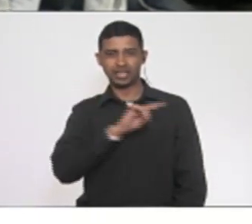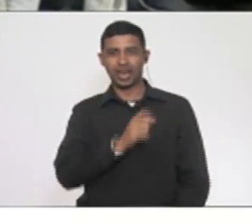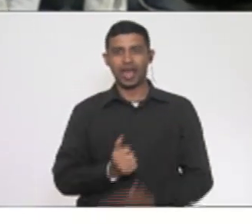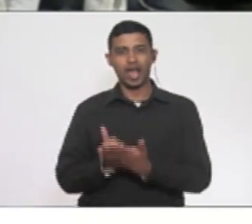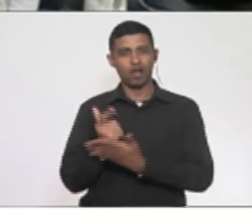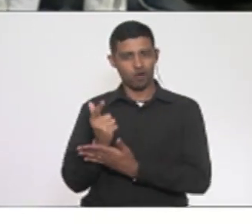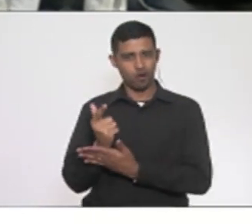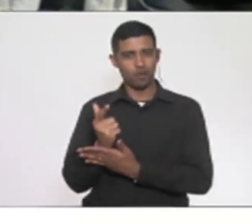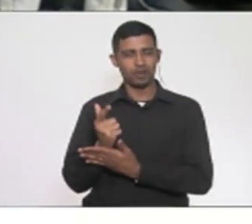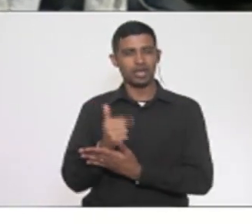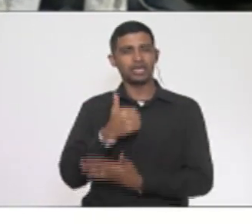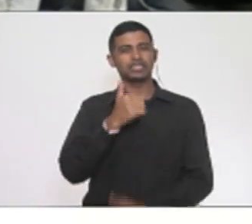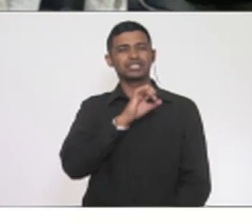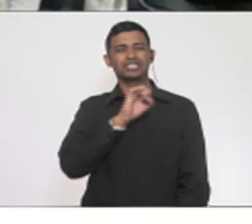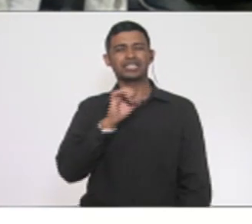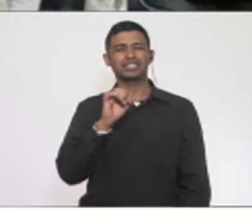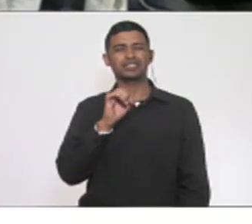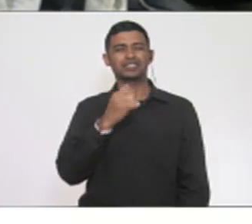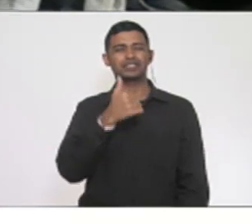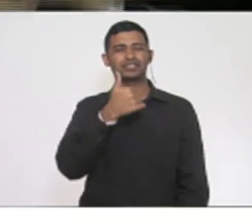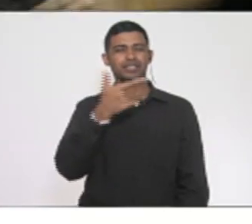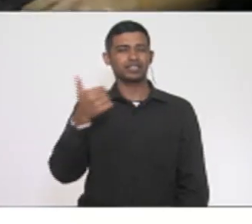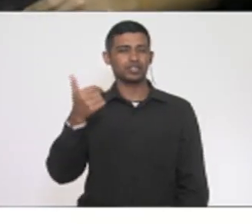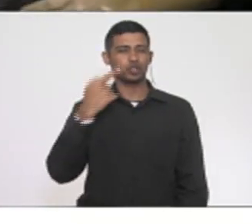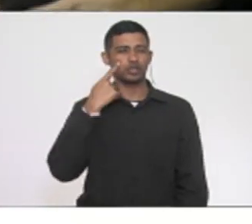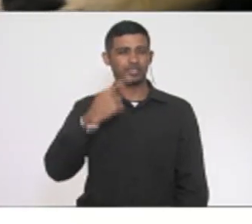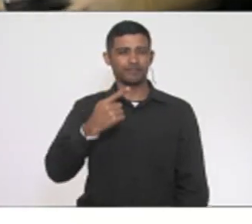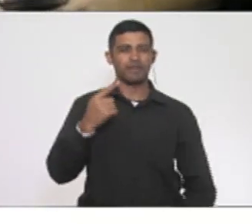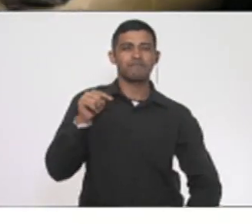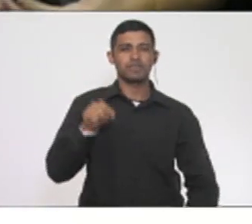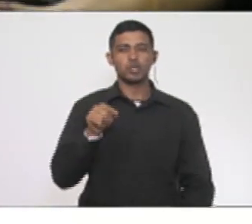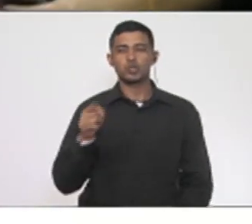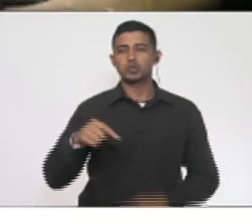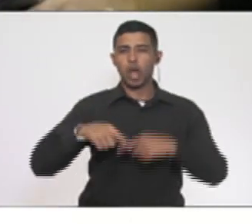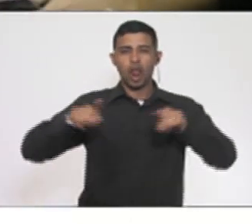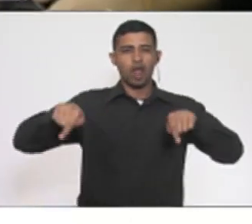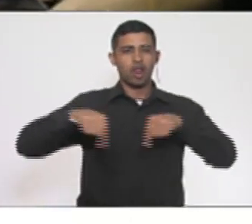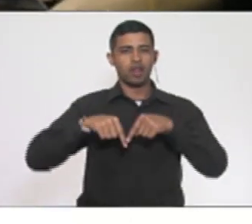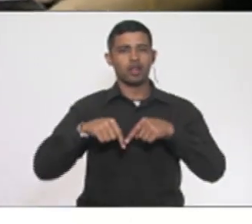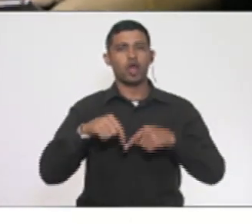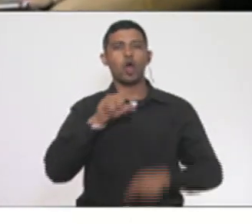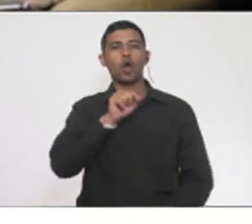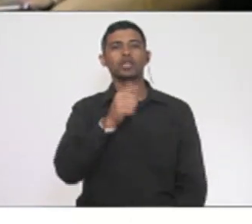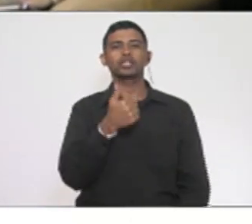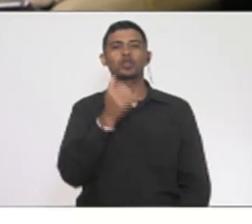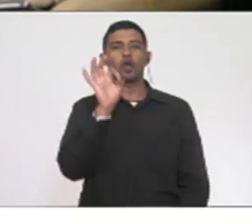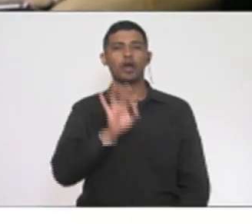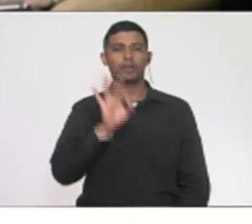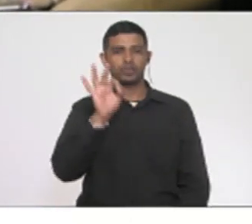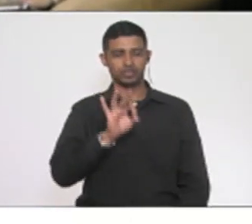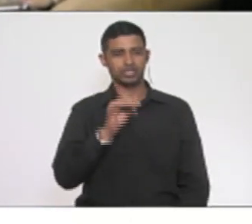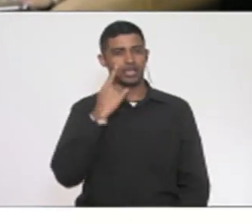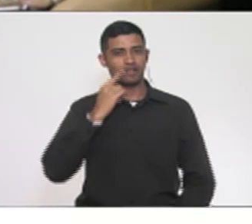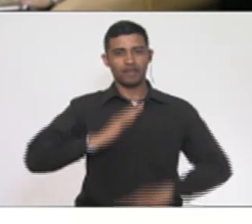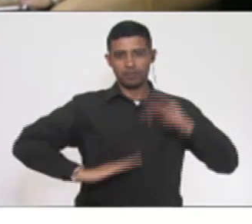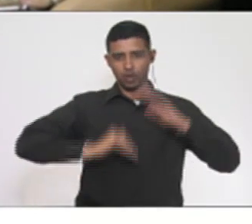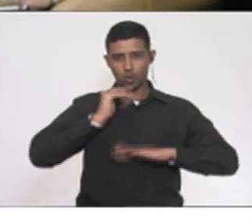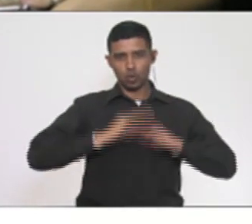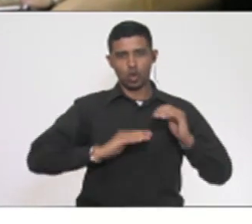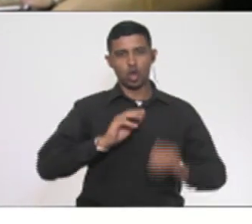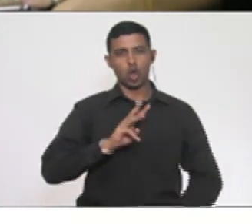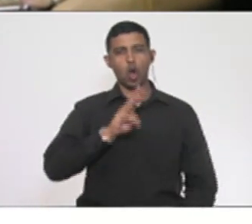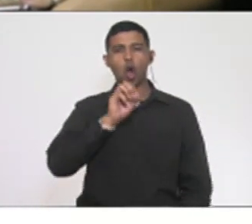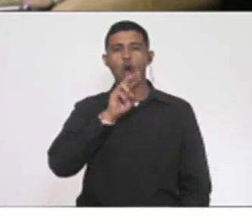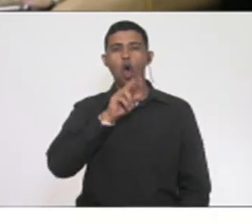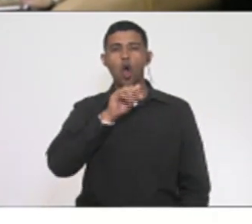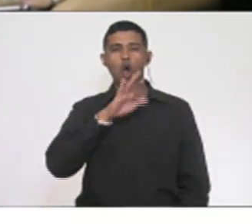milhões de metros cúbicos por dia. Em junho de 2018, a produção era essa. 81% da produção é offshore e 19%